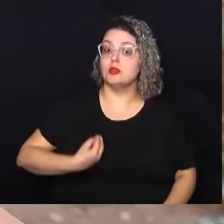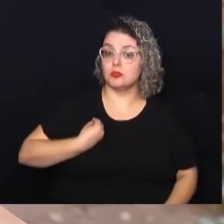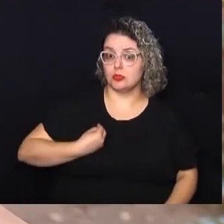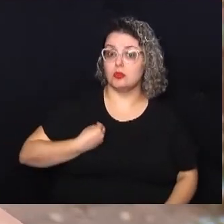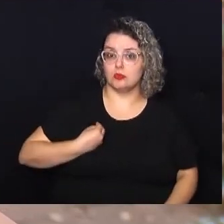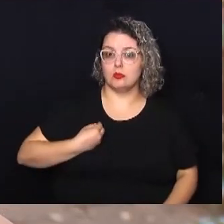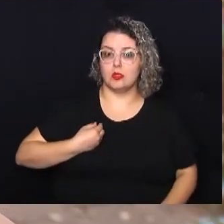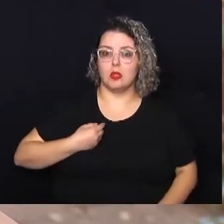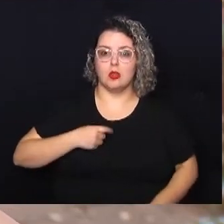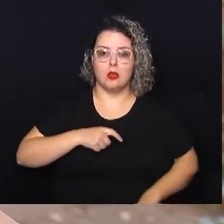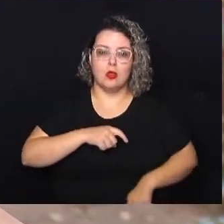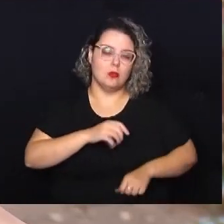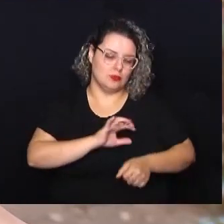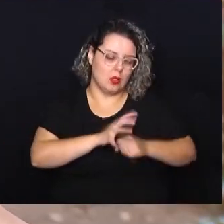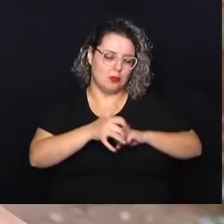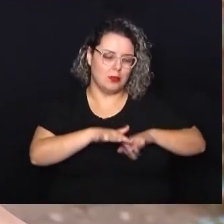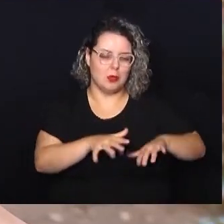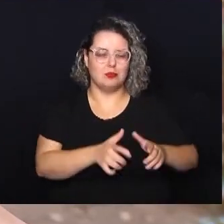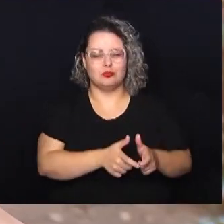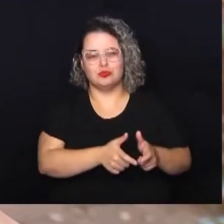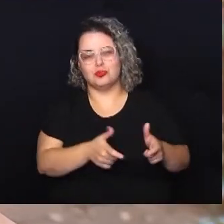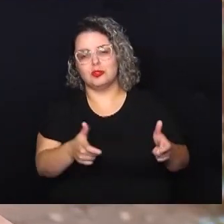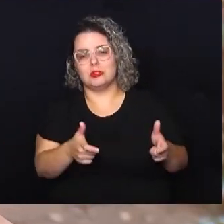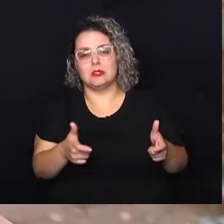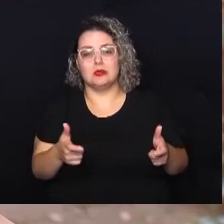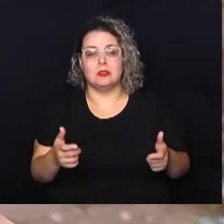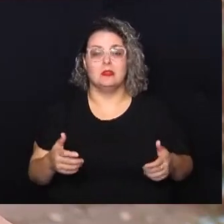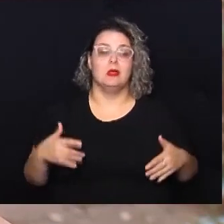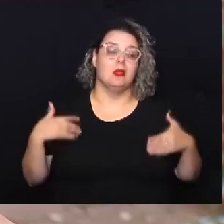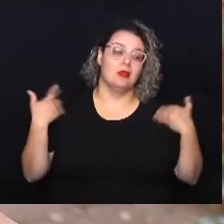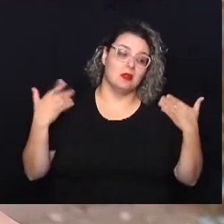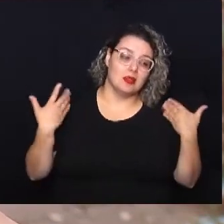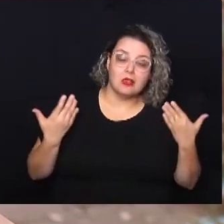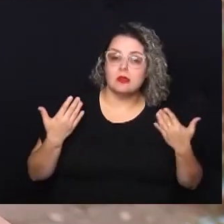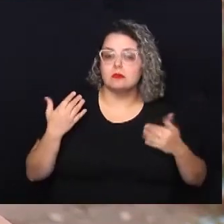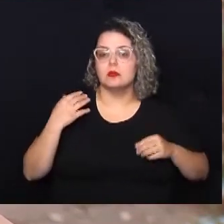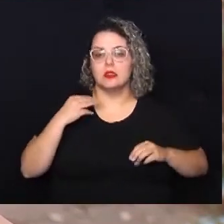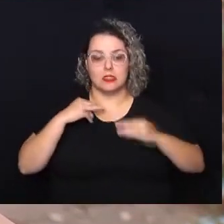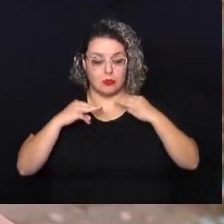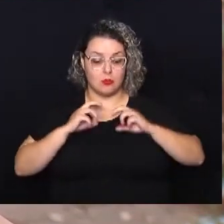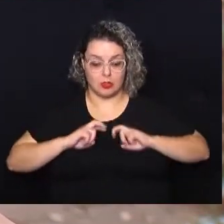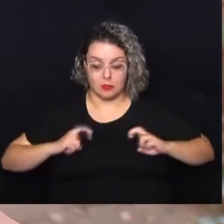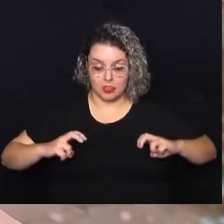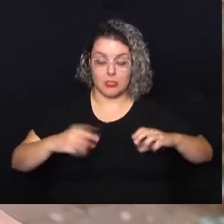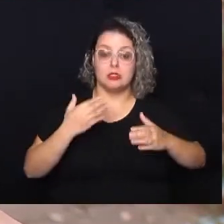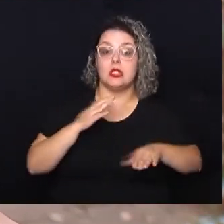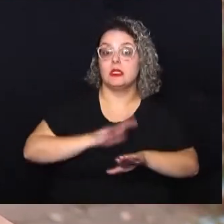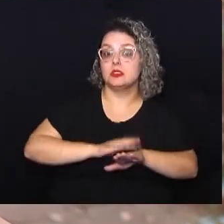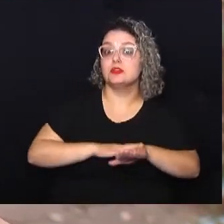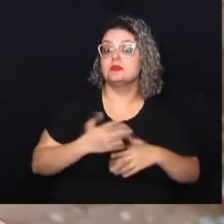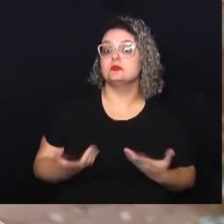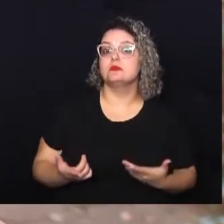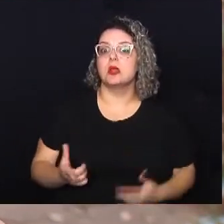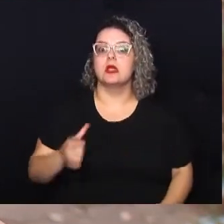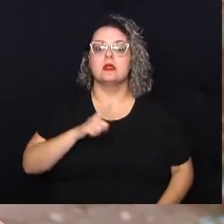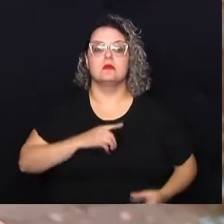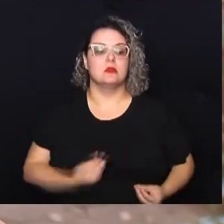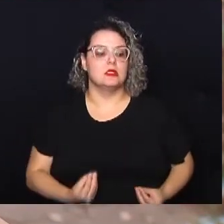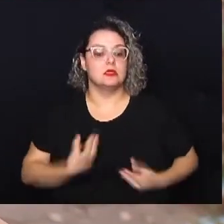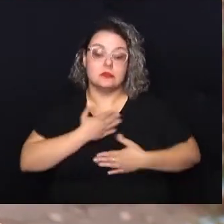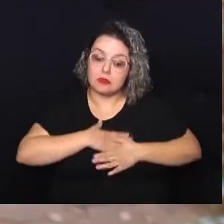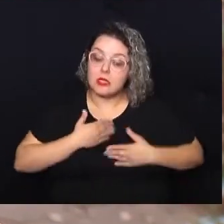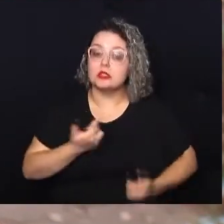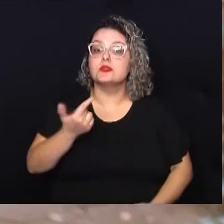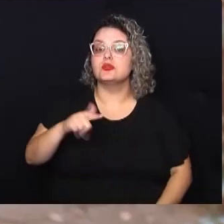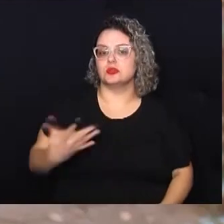muito longo por conta da pandemia, né? E a alegria com eles, com a música, na roda, né, da atividade, trouxe esse prazer novamente para eles, né,